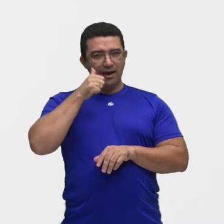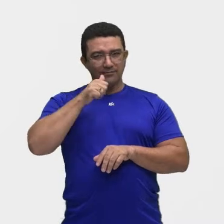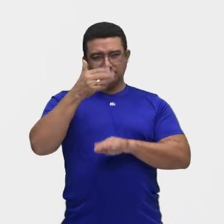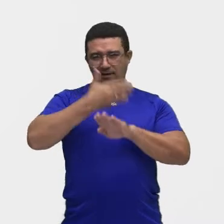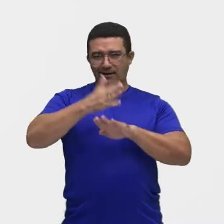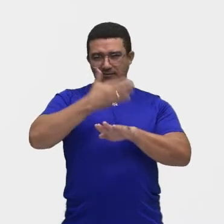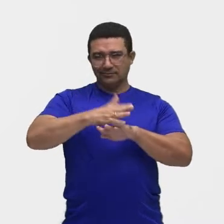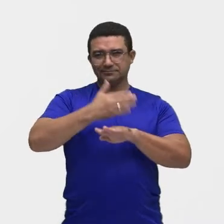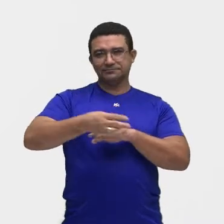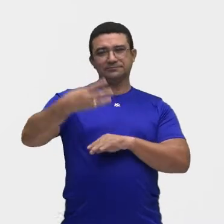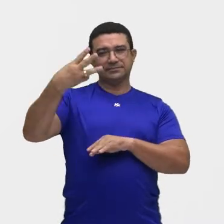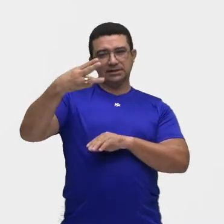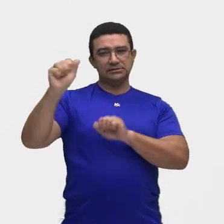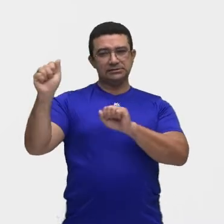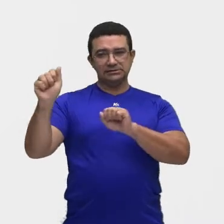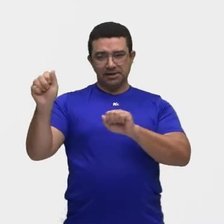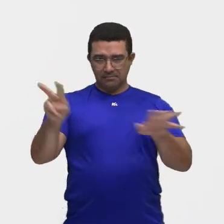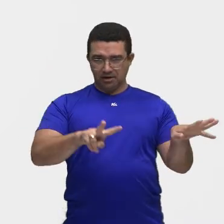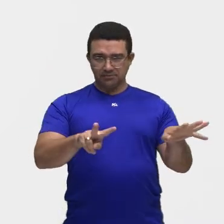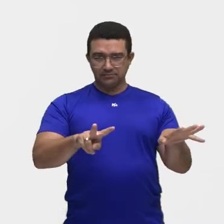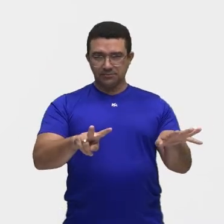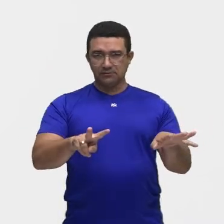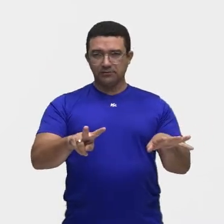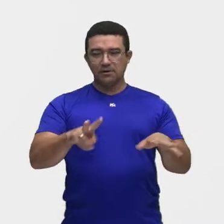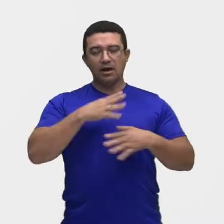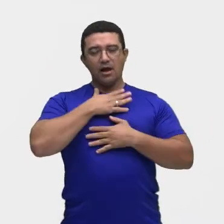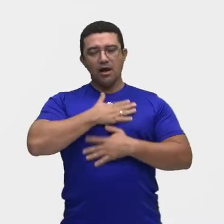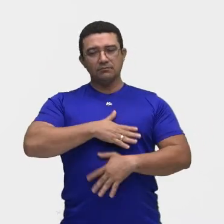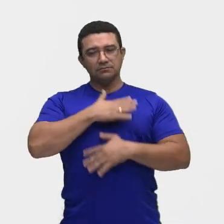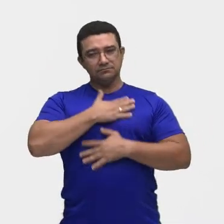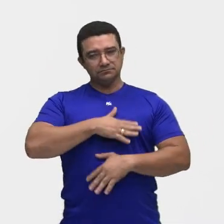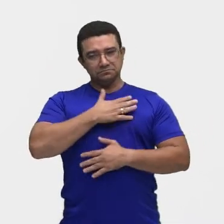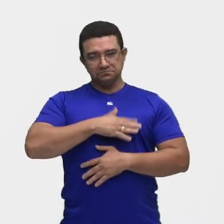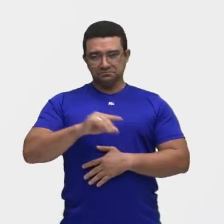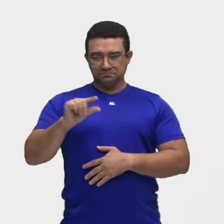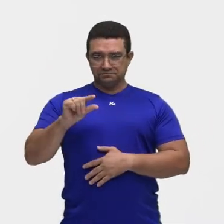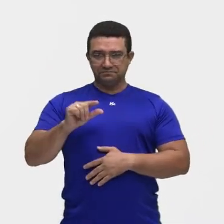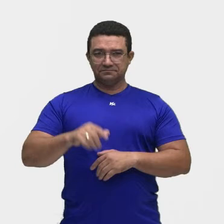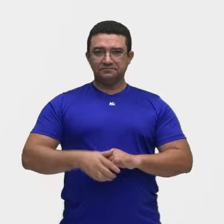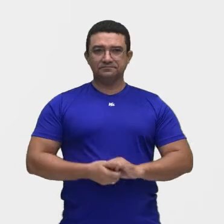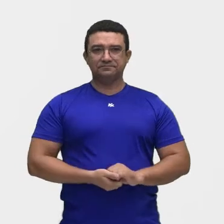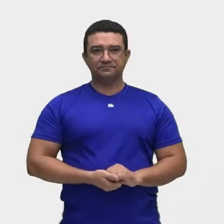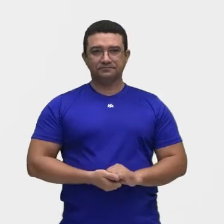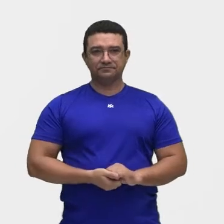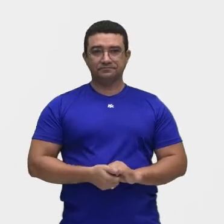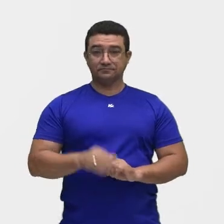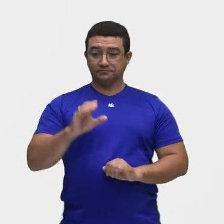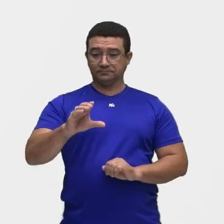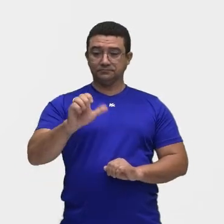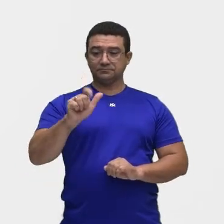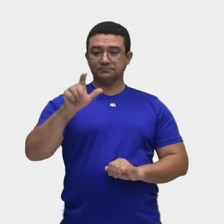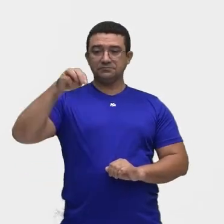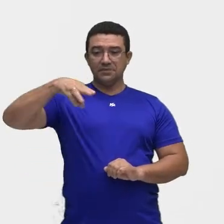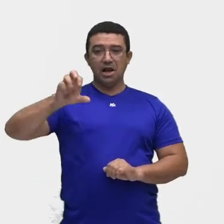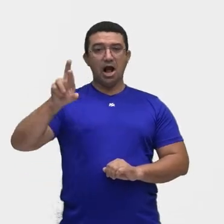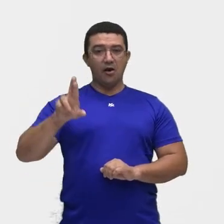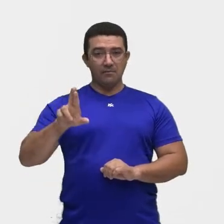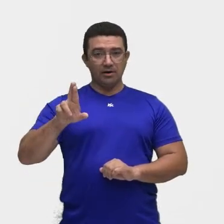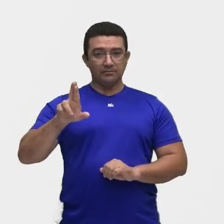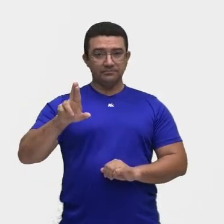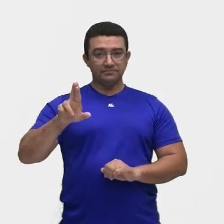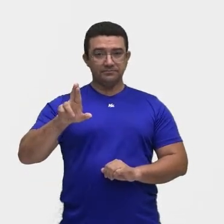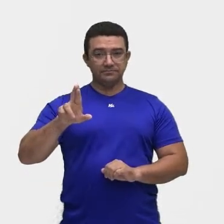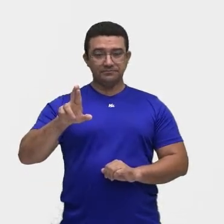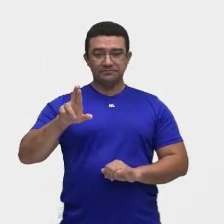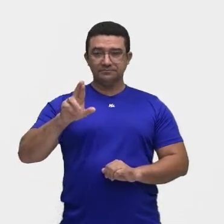ela pudesse, né, diminuir um pouco o ritmo dela. Calmer. Calmer. Vocês viram isso no comentário da nossa personagem,